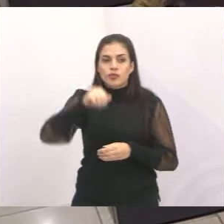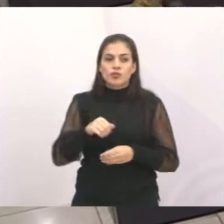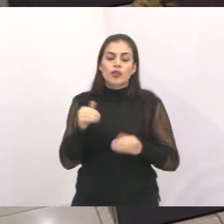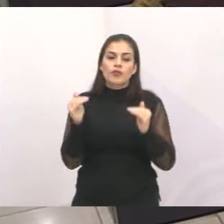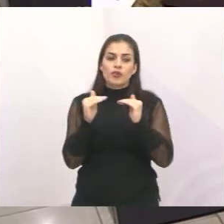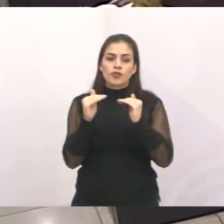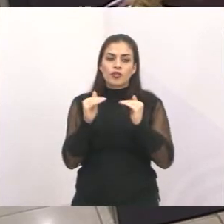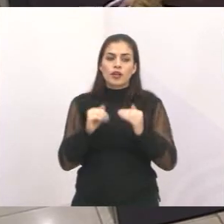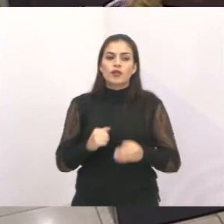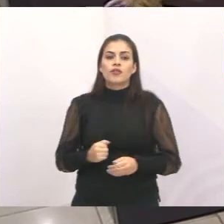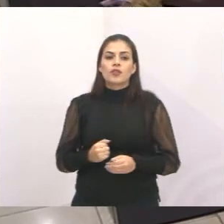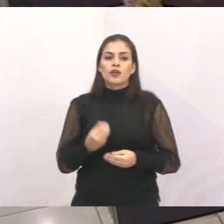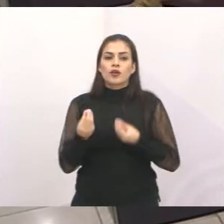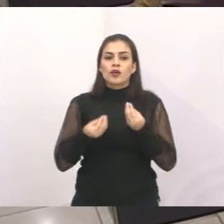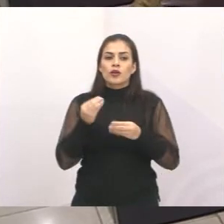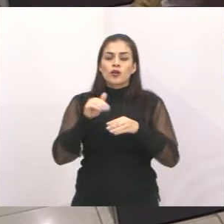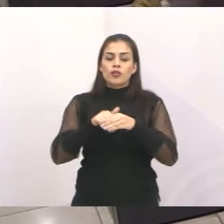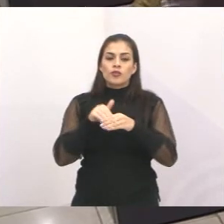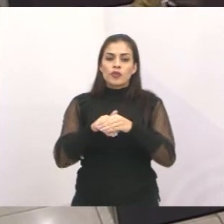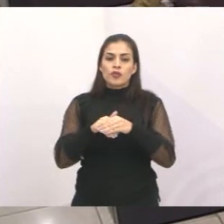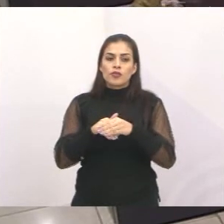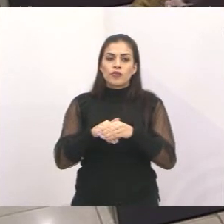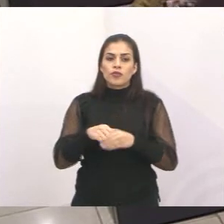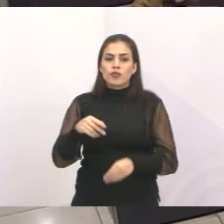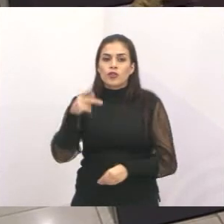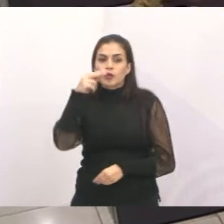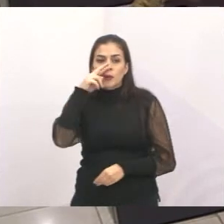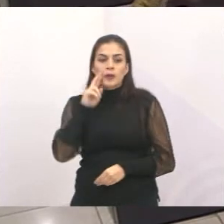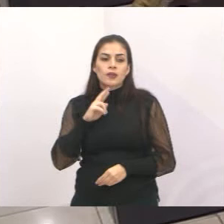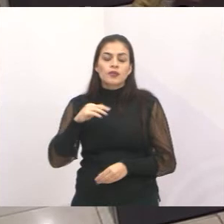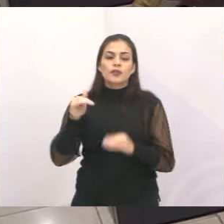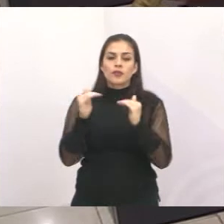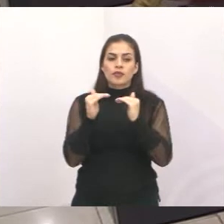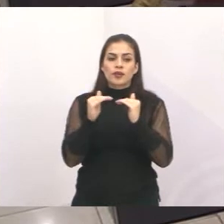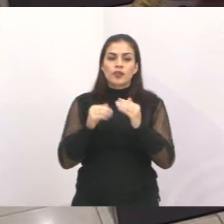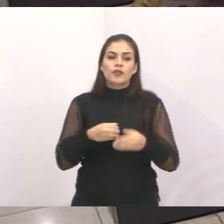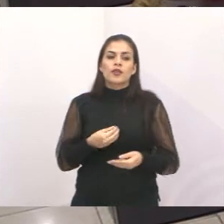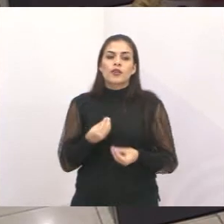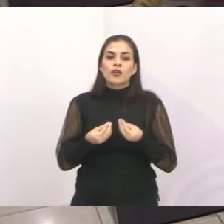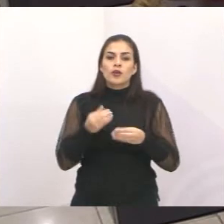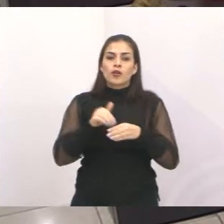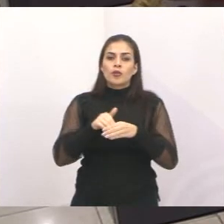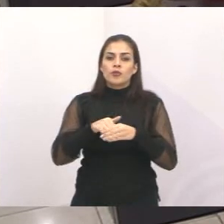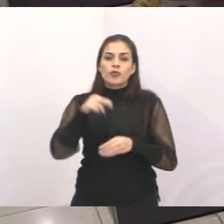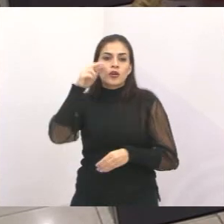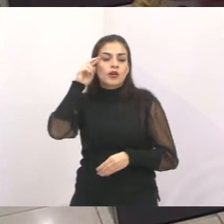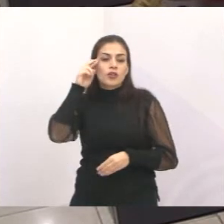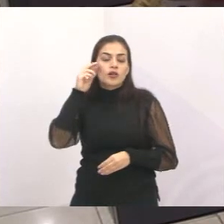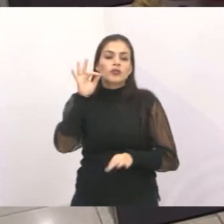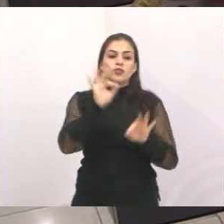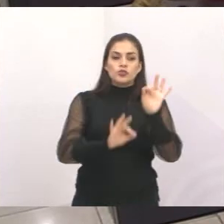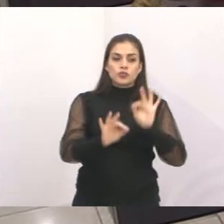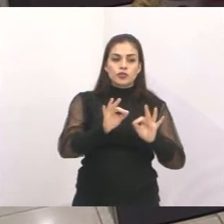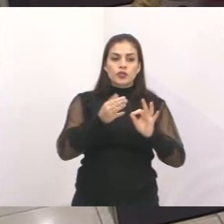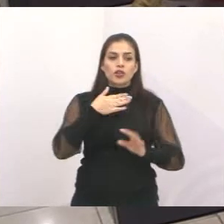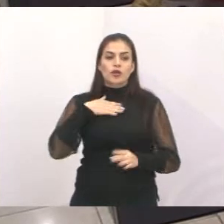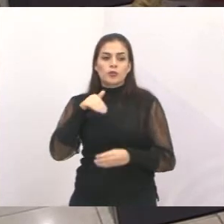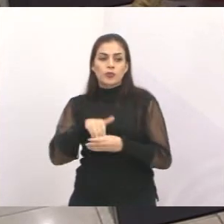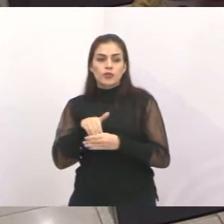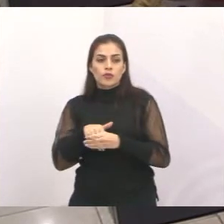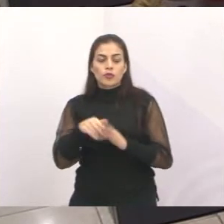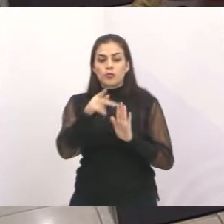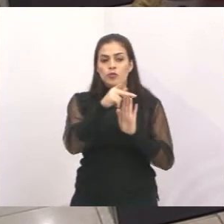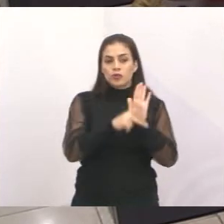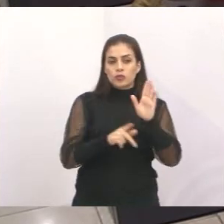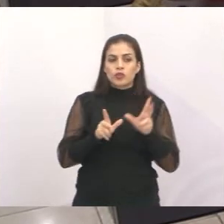Favorável. Como vota o vereador Rogério Timóteo? Favorável. Como vota o vereador Roninha? Justificando meu voto, o projeto dessa casa,